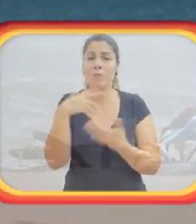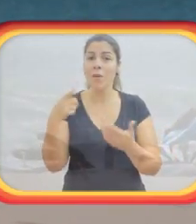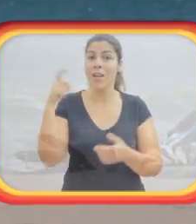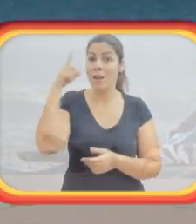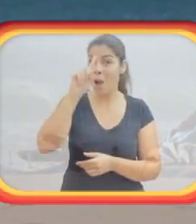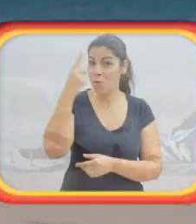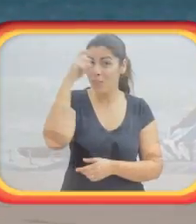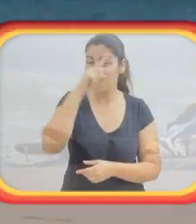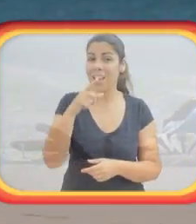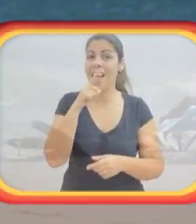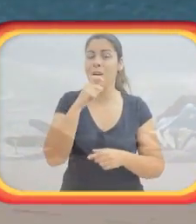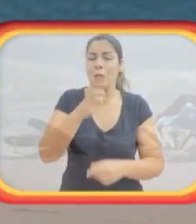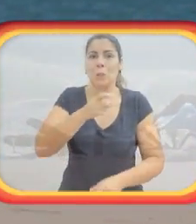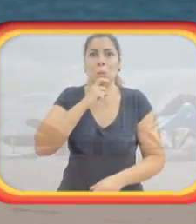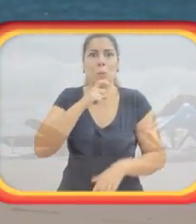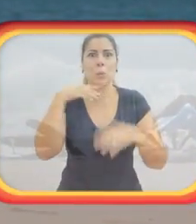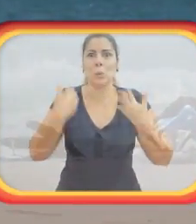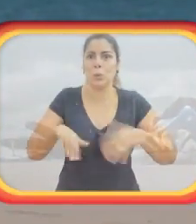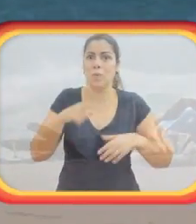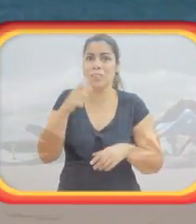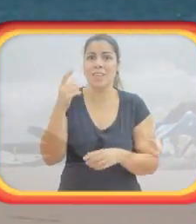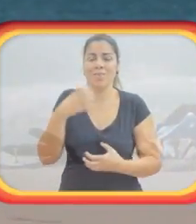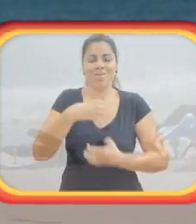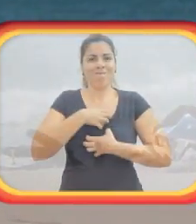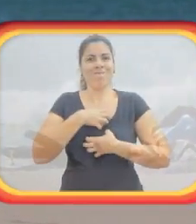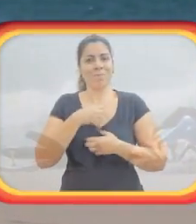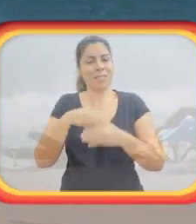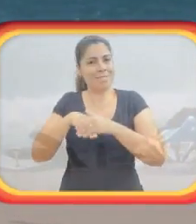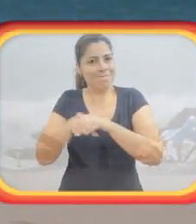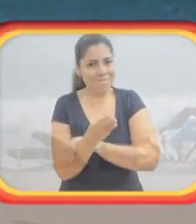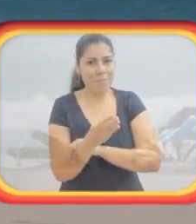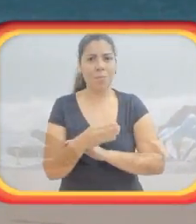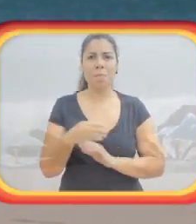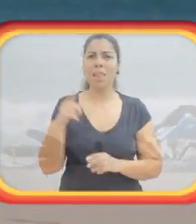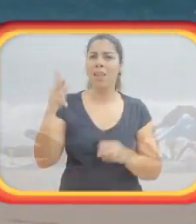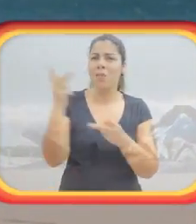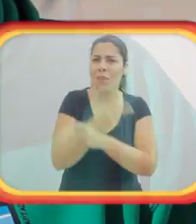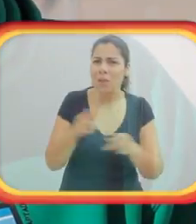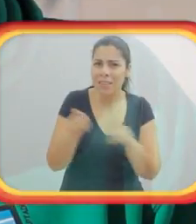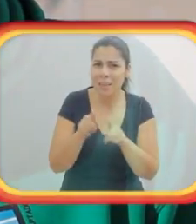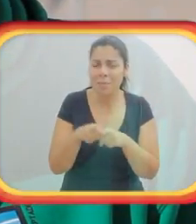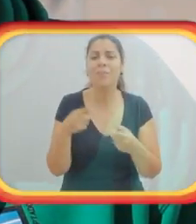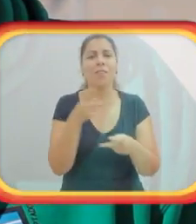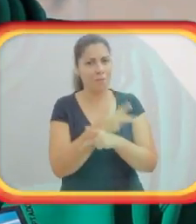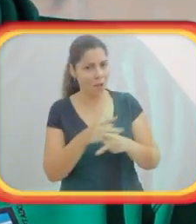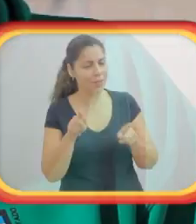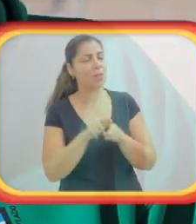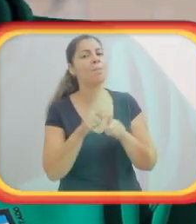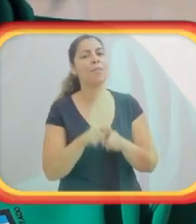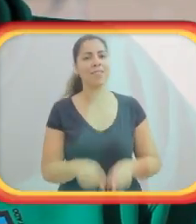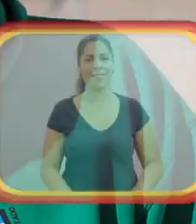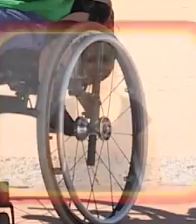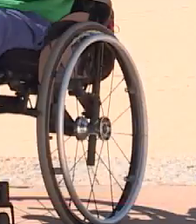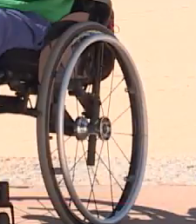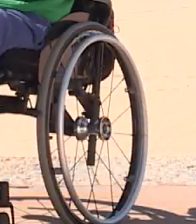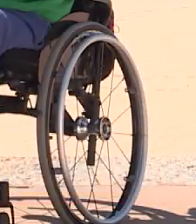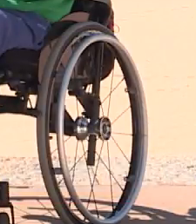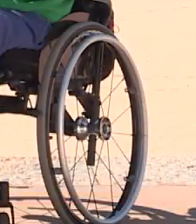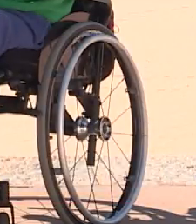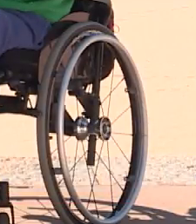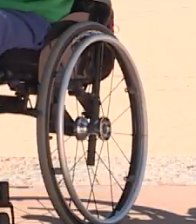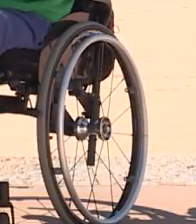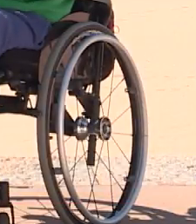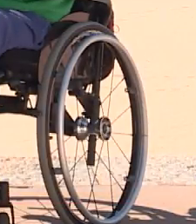dos melhores. E tu vais ter aqui voluntários que te vão colocar no mar e tu não vais sentir nenhuma dificuldade. A única dificuldade vai ser a água gelada, que tu não